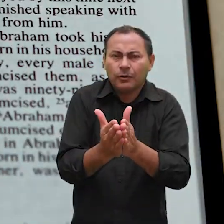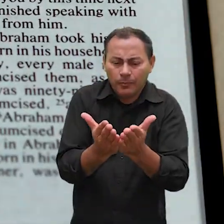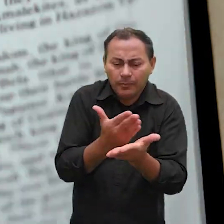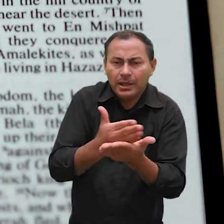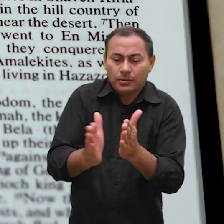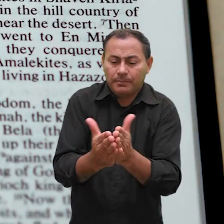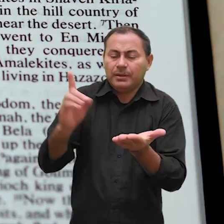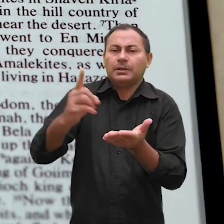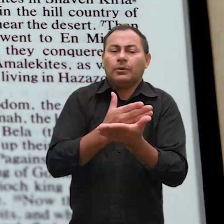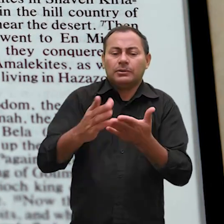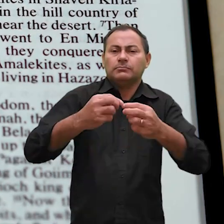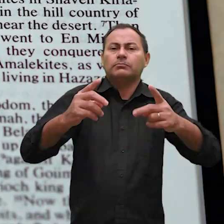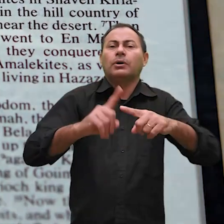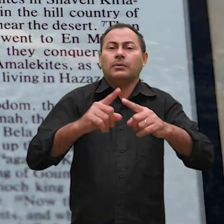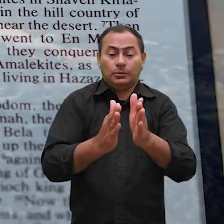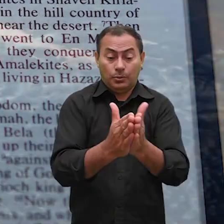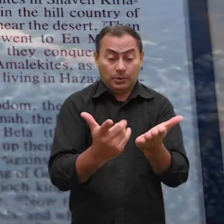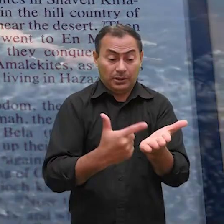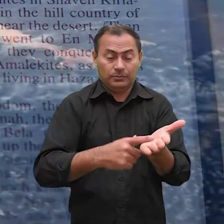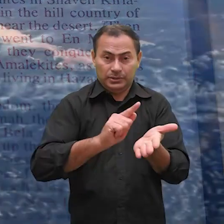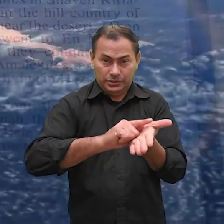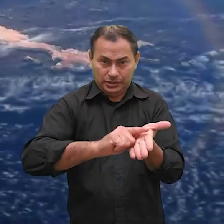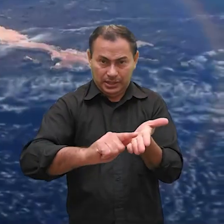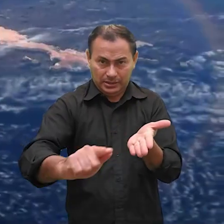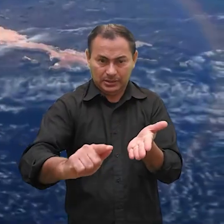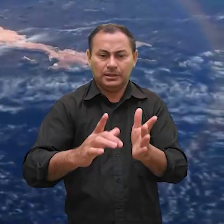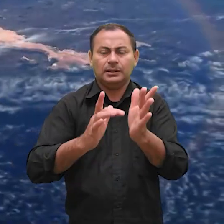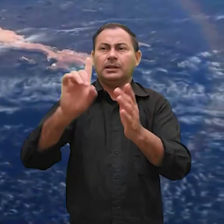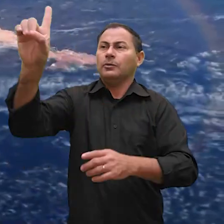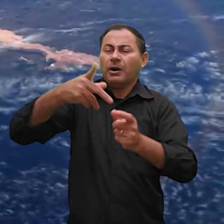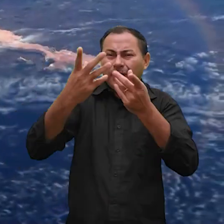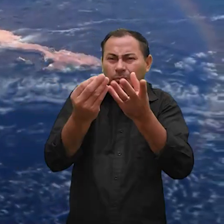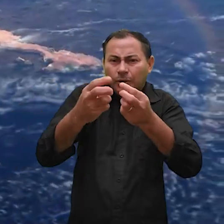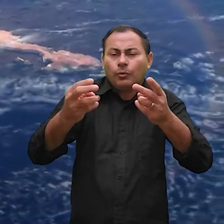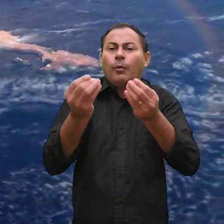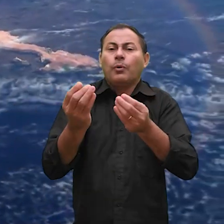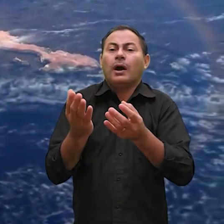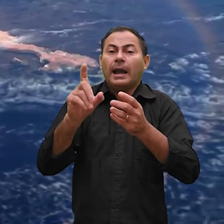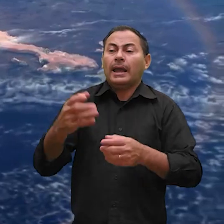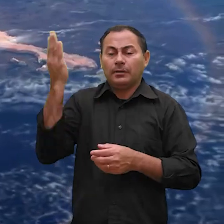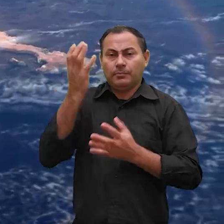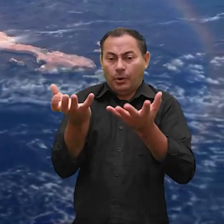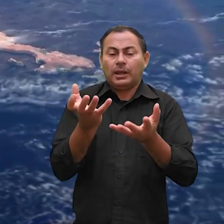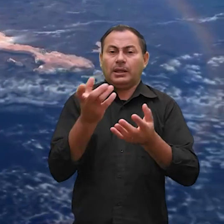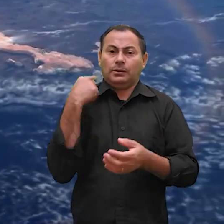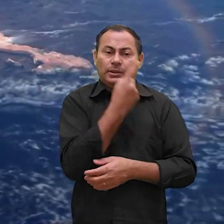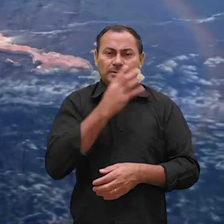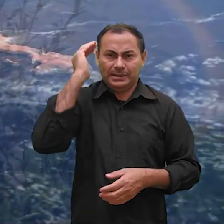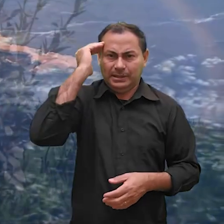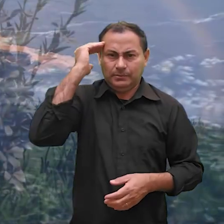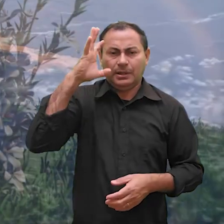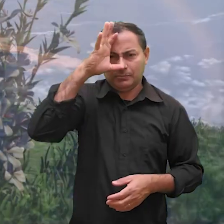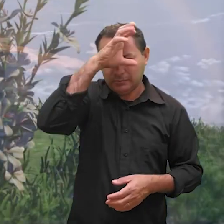início, da origem das coisas? No livro de Gênesis, Deus nos fala de muitas coisas como elas eram, porque Ele quer que